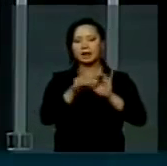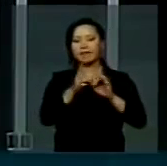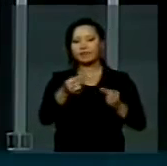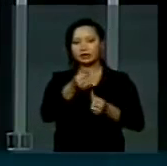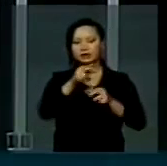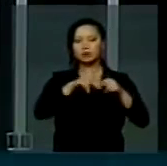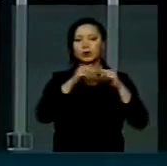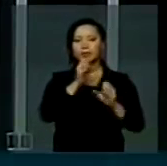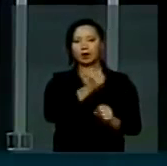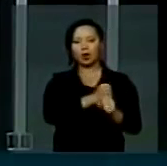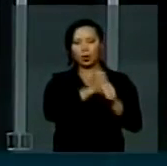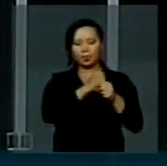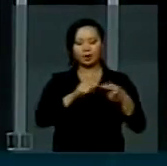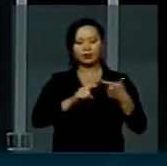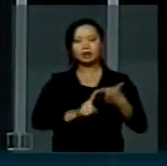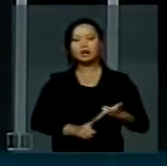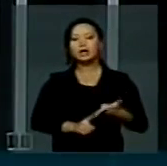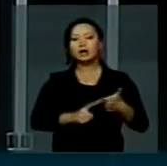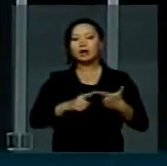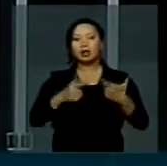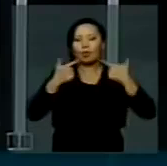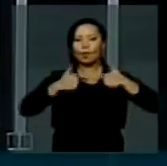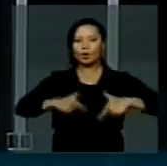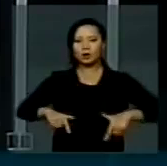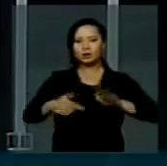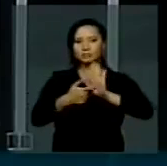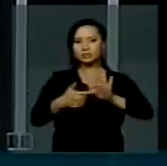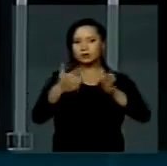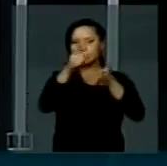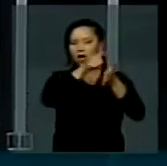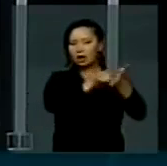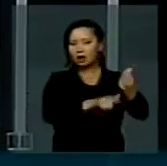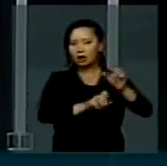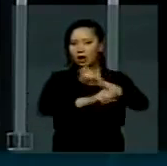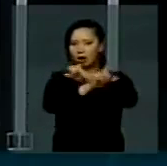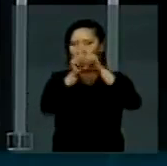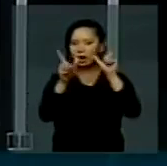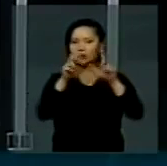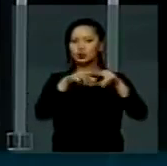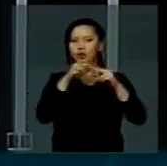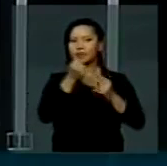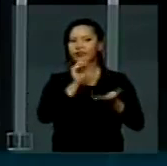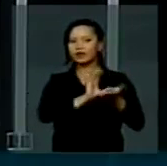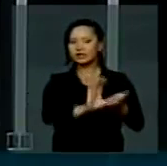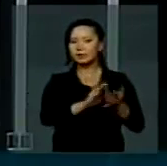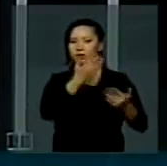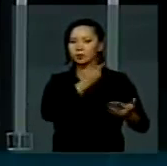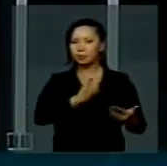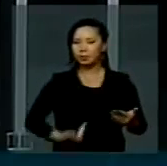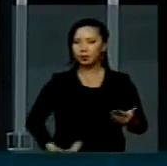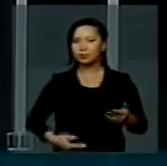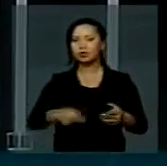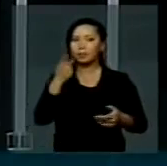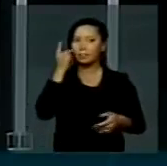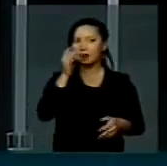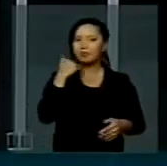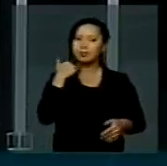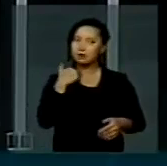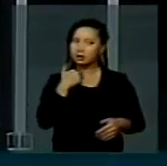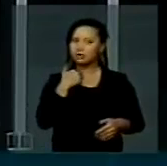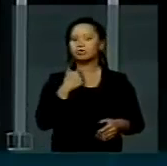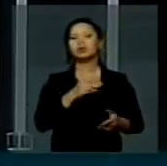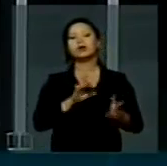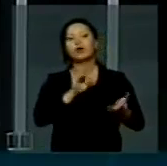às obras, a transparência necessária nos financiamentos públicos através dos bancos oficiais, e temos as questões